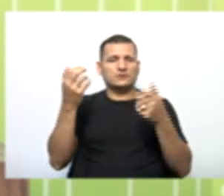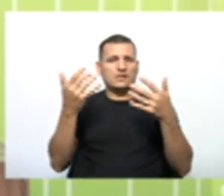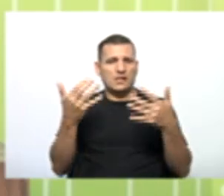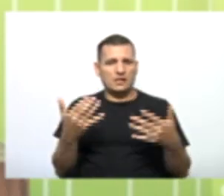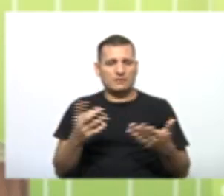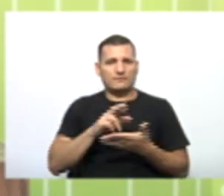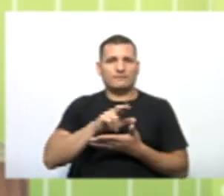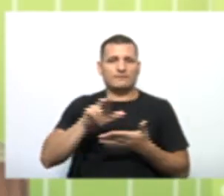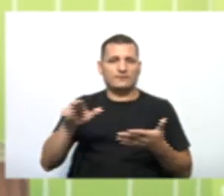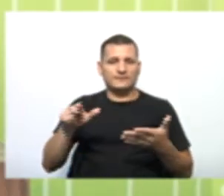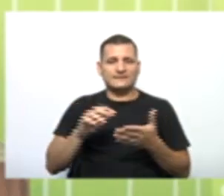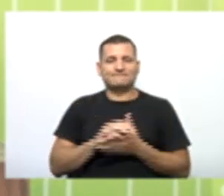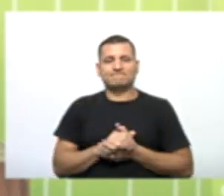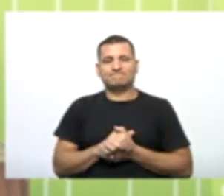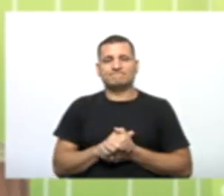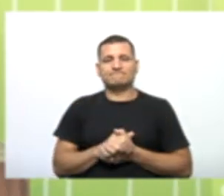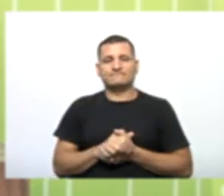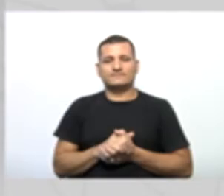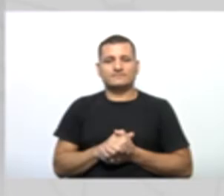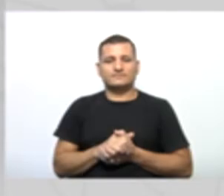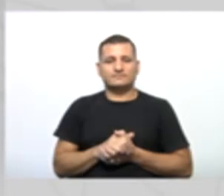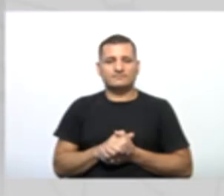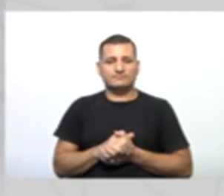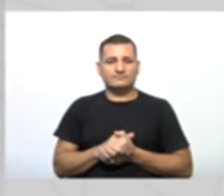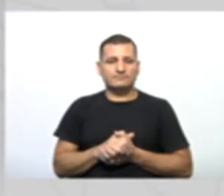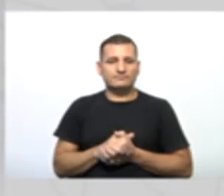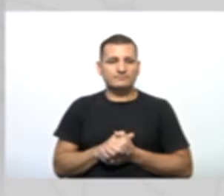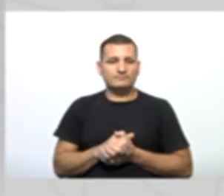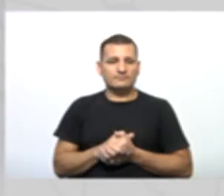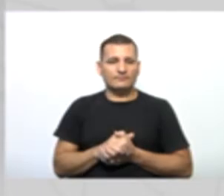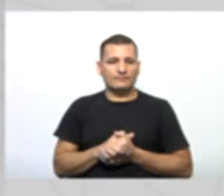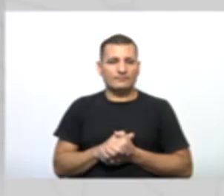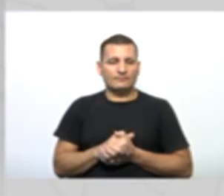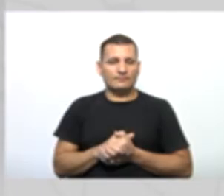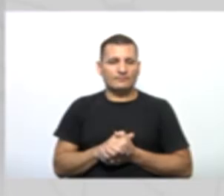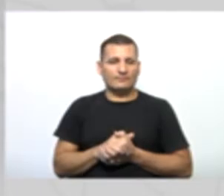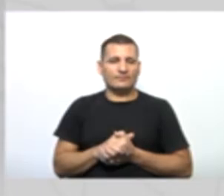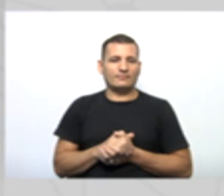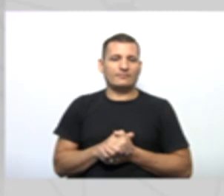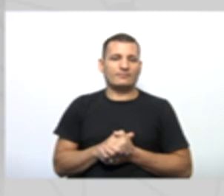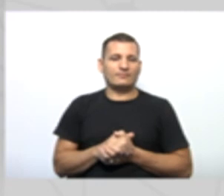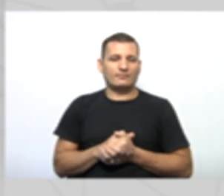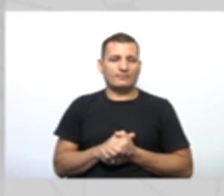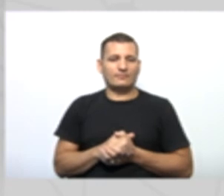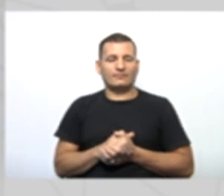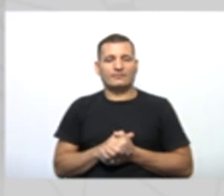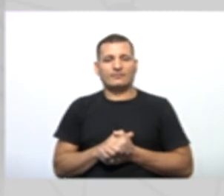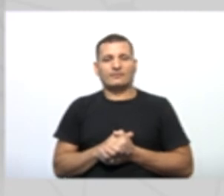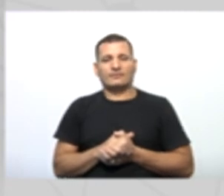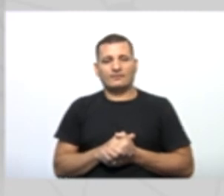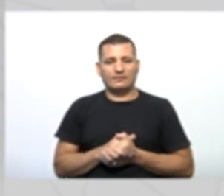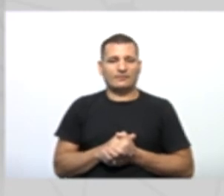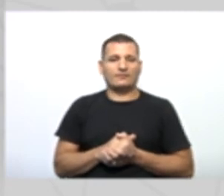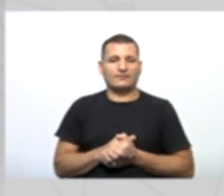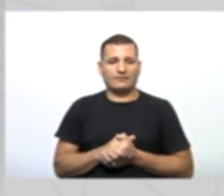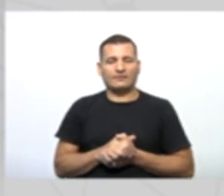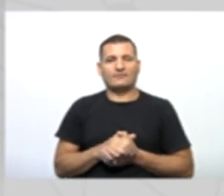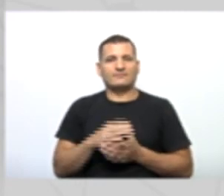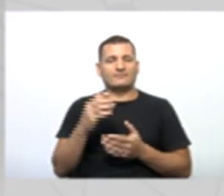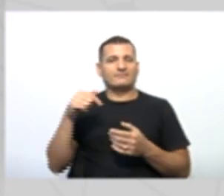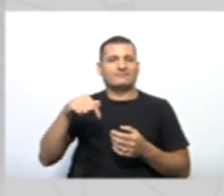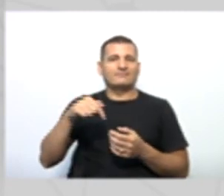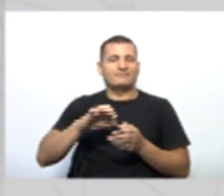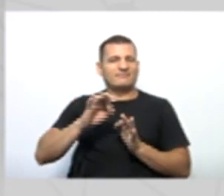muitas delas. Então, vamos para a próxima. Vamos para a próxima, professor, que senão o tempo não dá. Pessoal, olha só, a gente se empolga aqui com